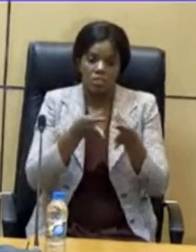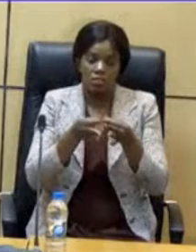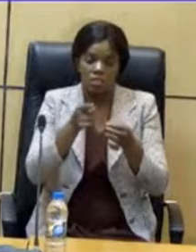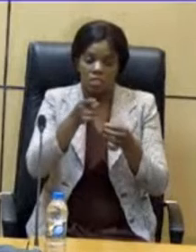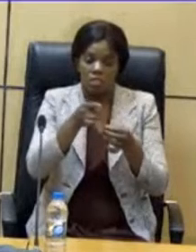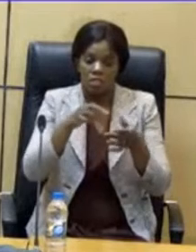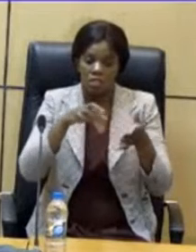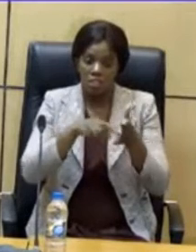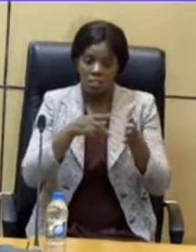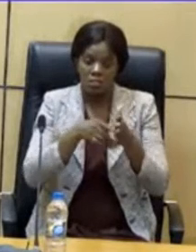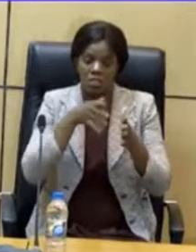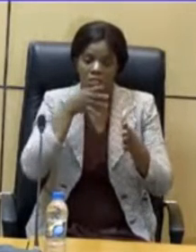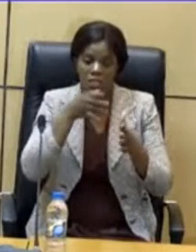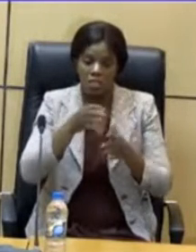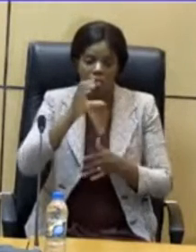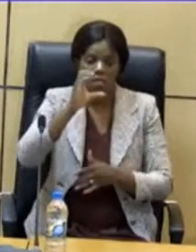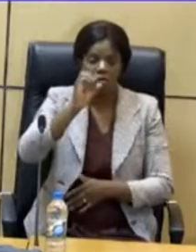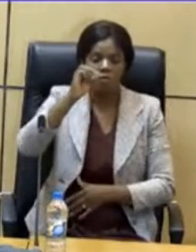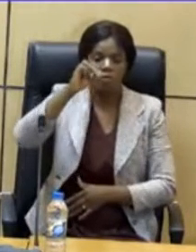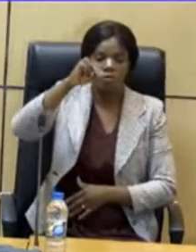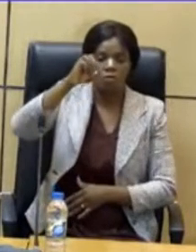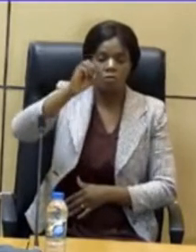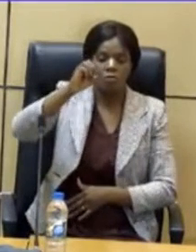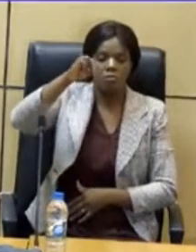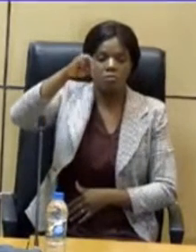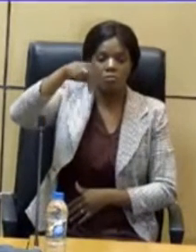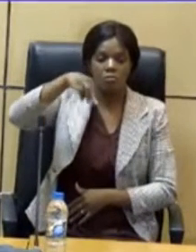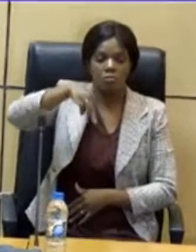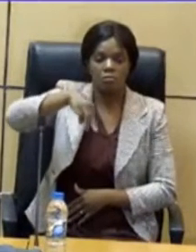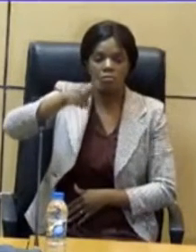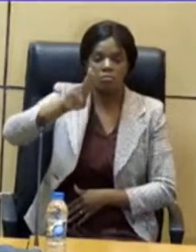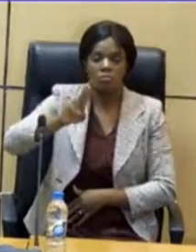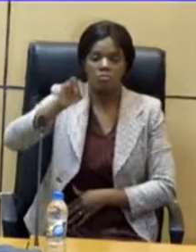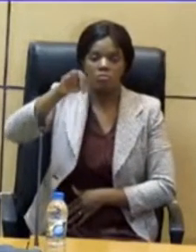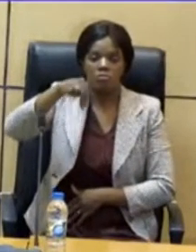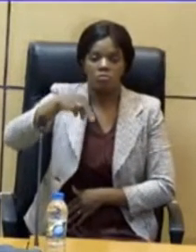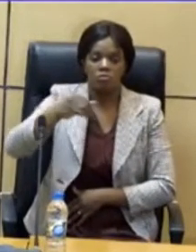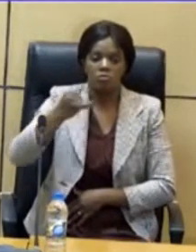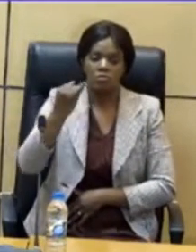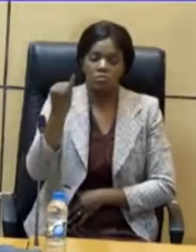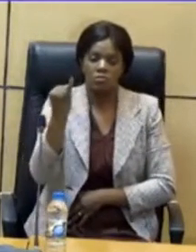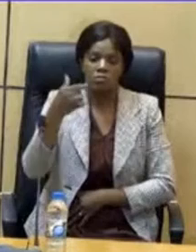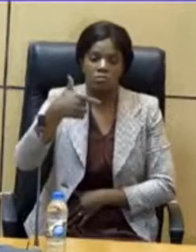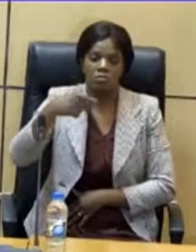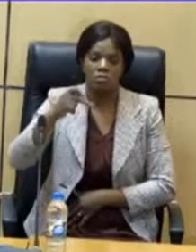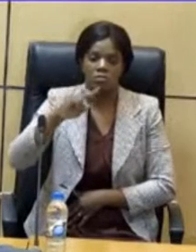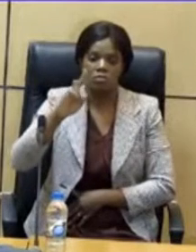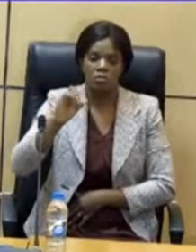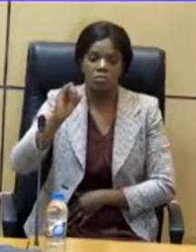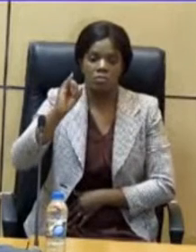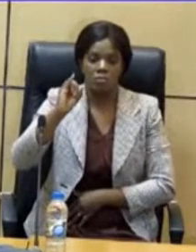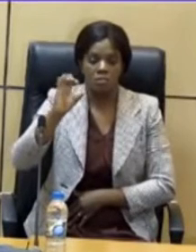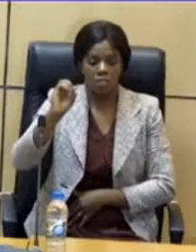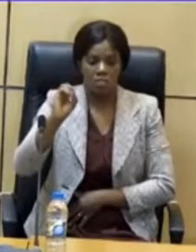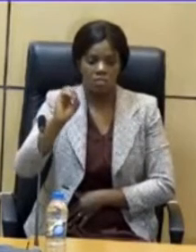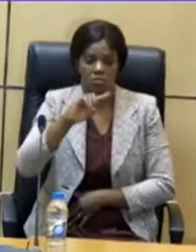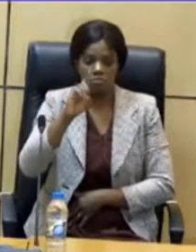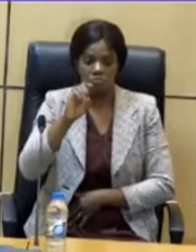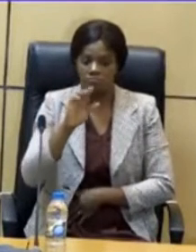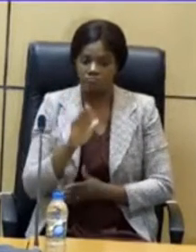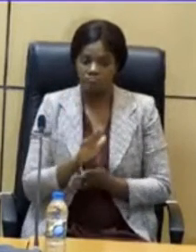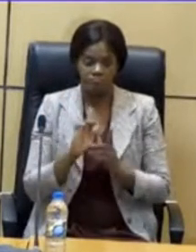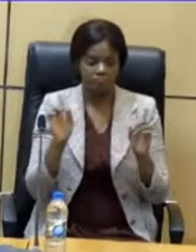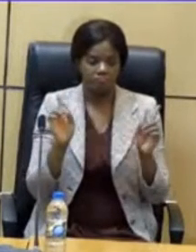perante evidências de grandes surtos, ou seja, o número elevado de casos